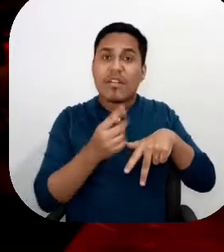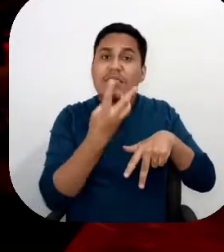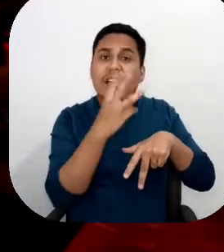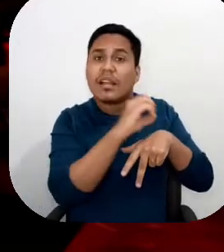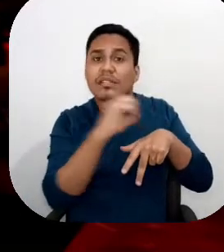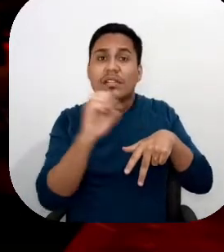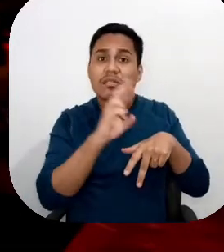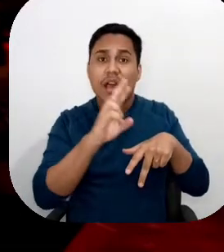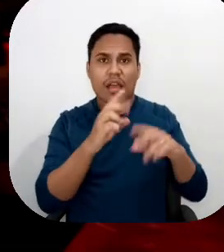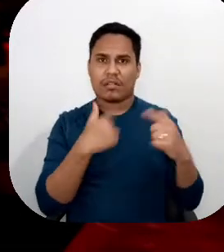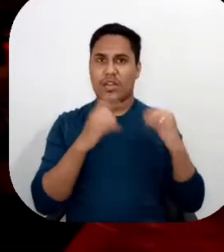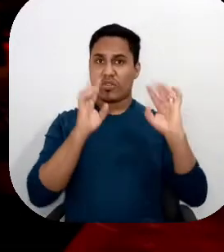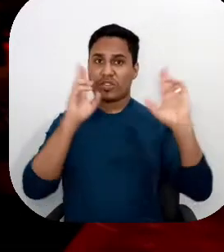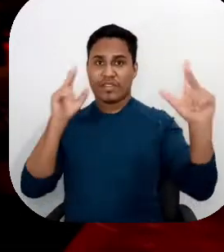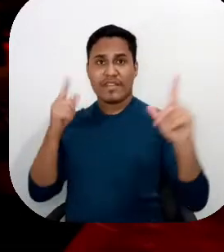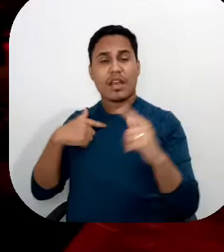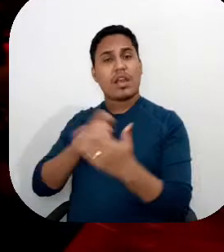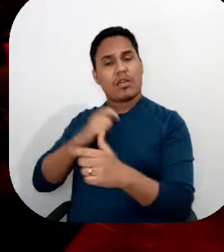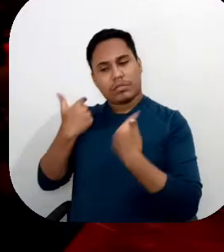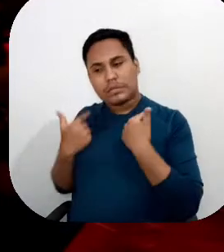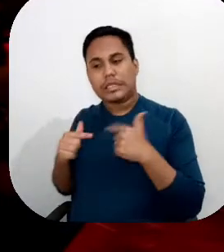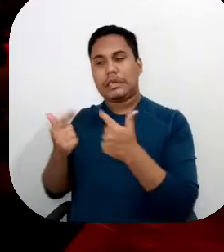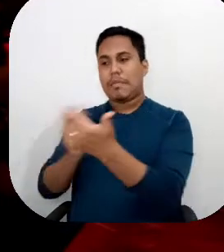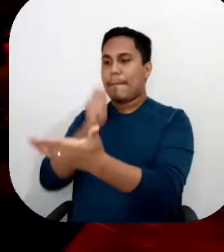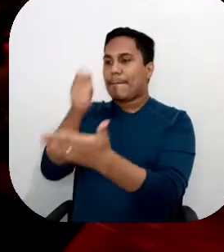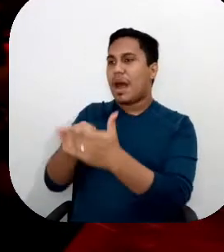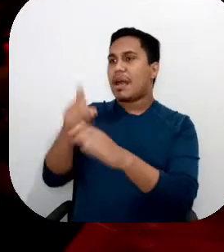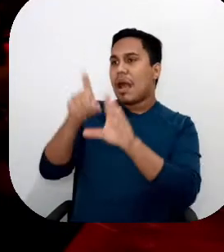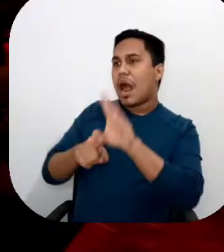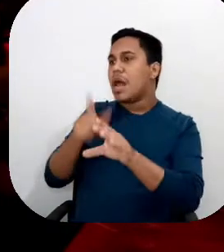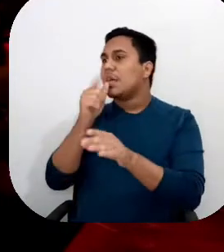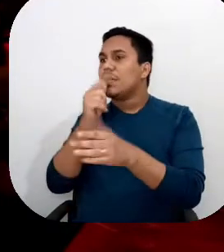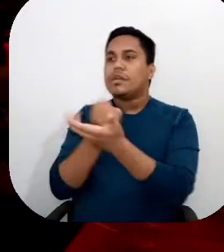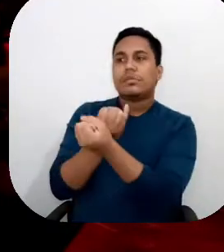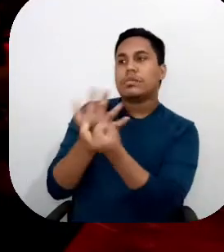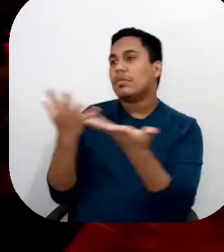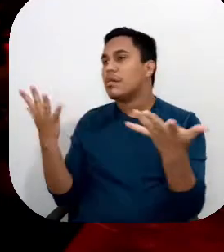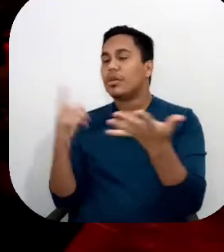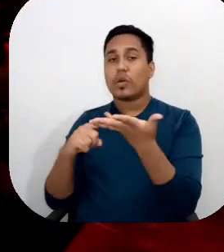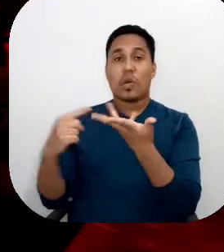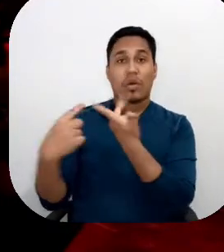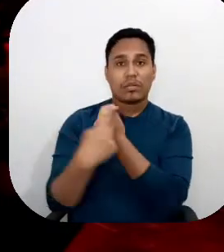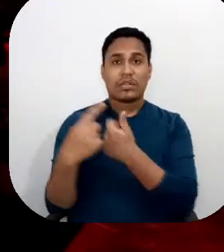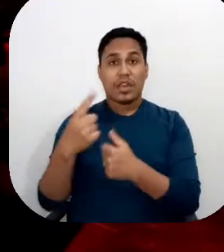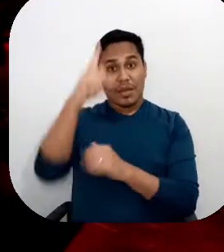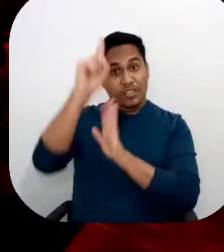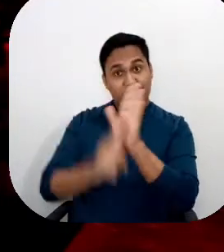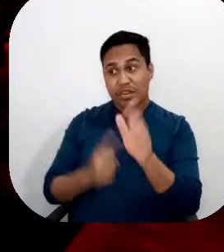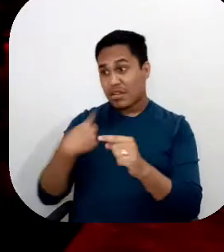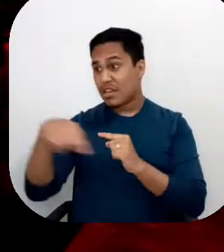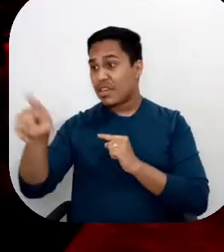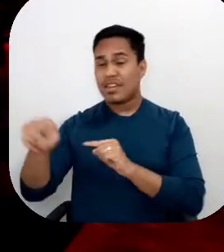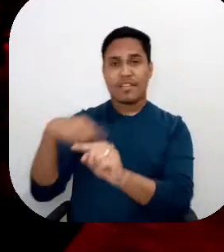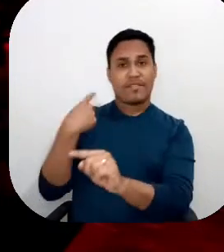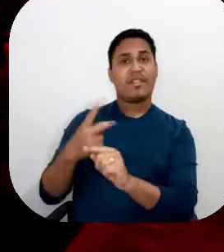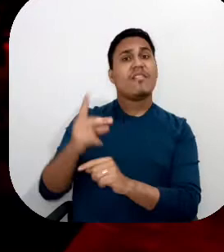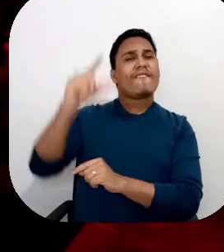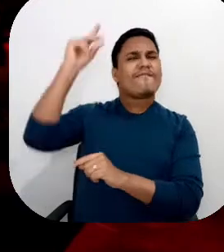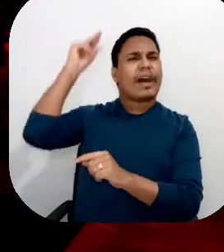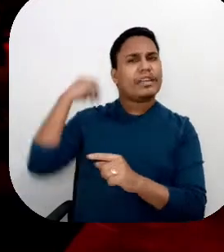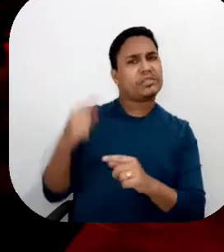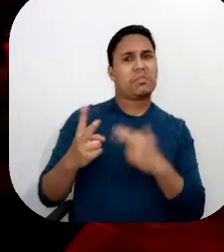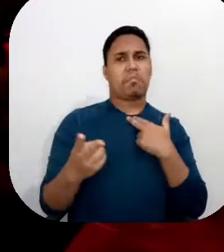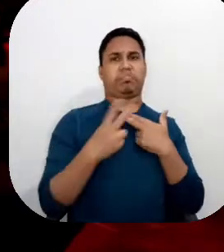furada de 300 reais. Eu faço meu trampo pra pagar a conta de água, luz e gás. O meu direito de ir e vir ficou prejudicado há muitos